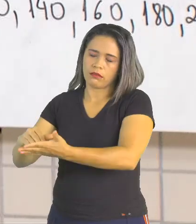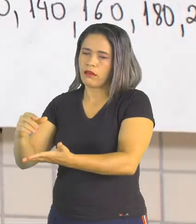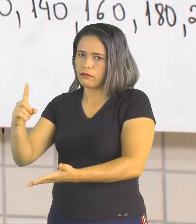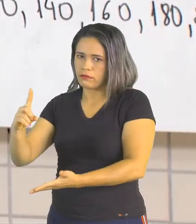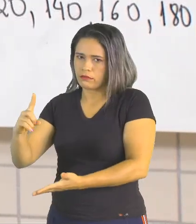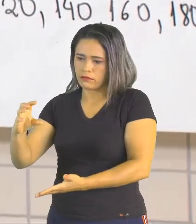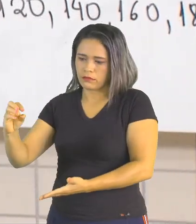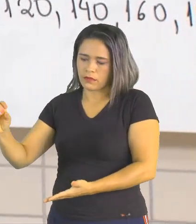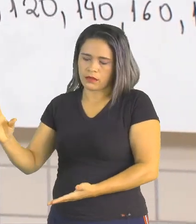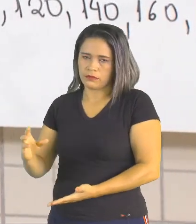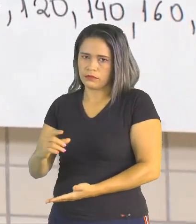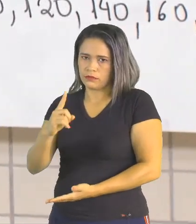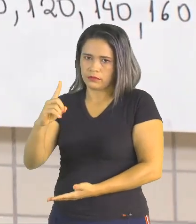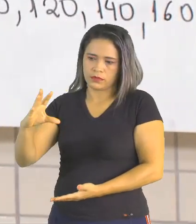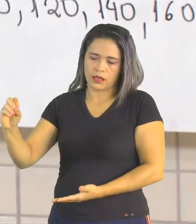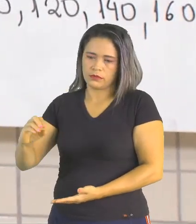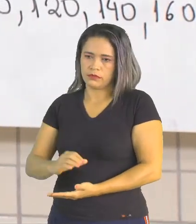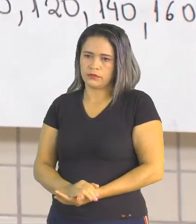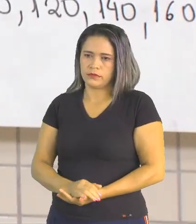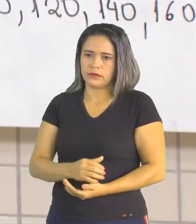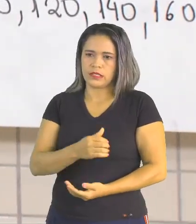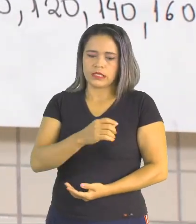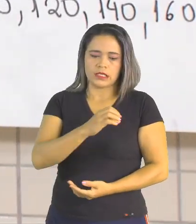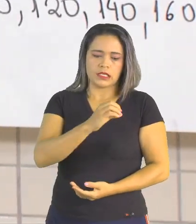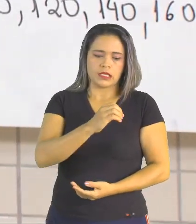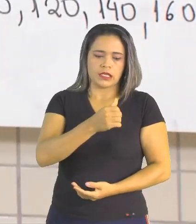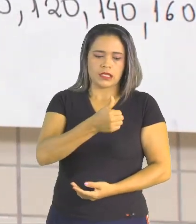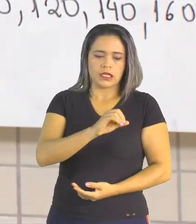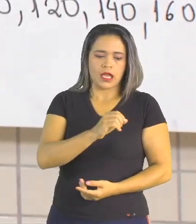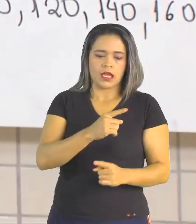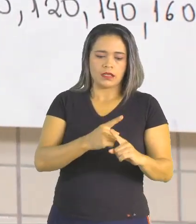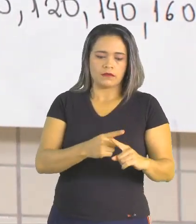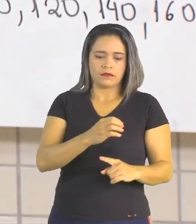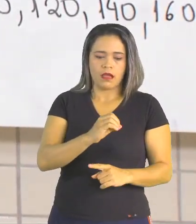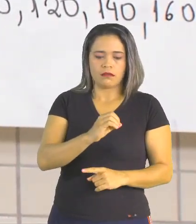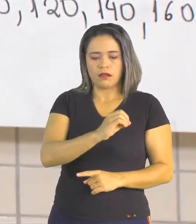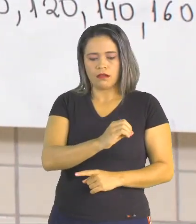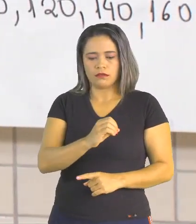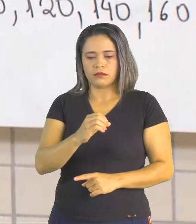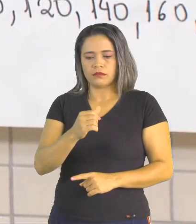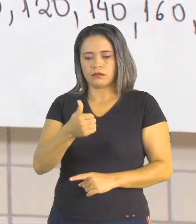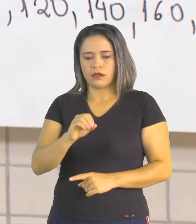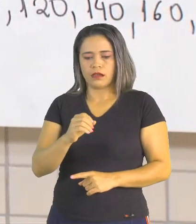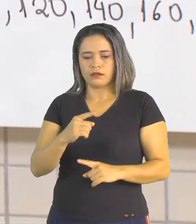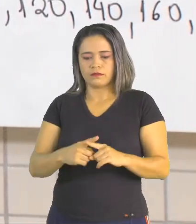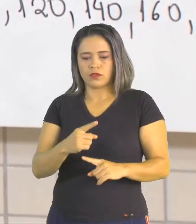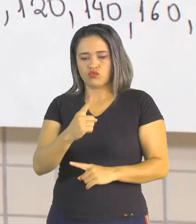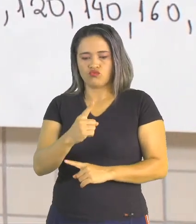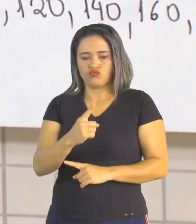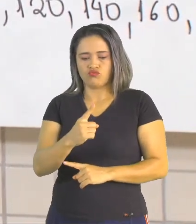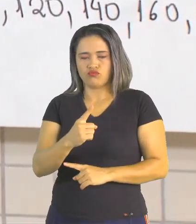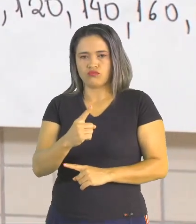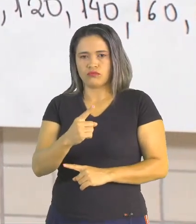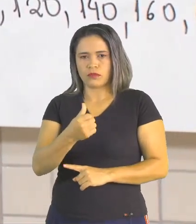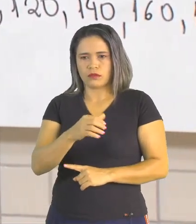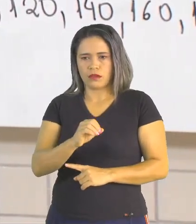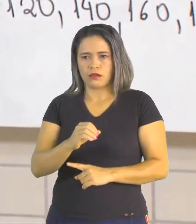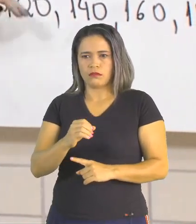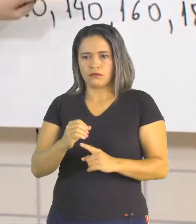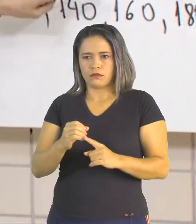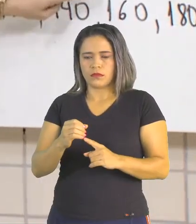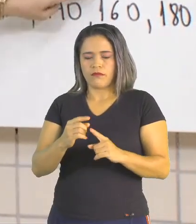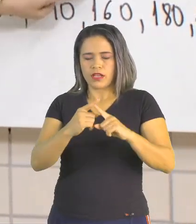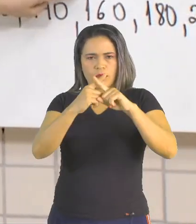ó, 10 vezes 0 é 0, 10 vezes 1, 10, 10 vezes 2, 20. E eu fui